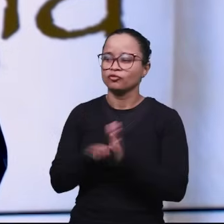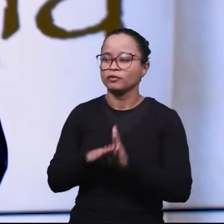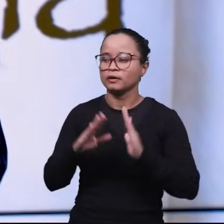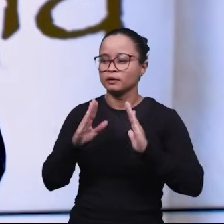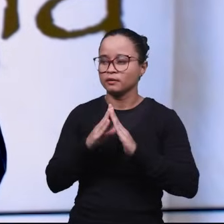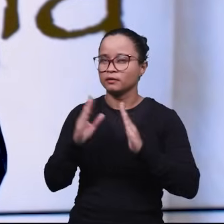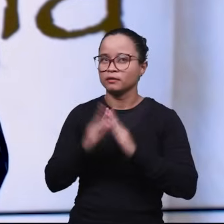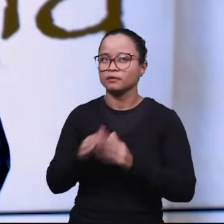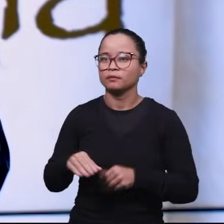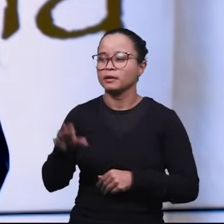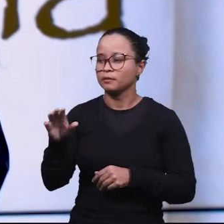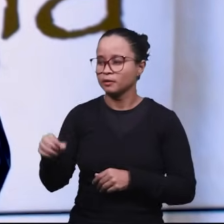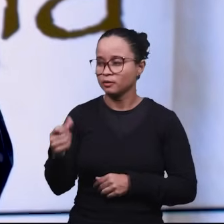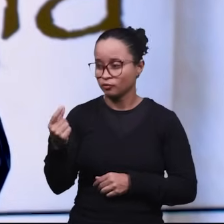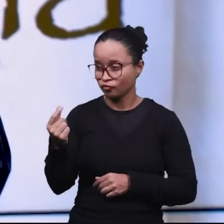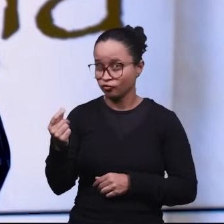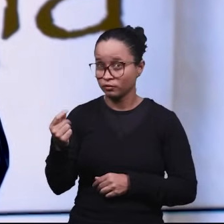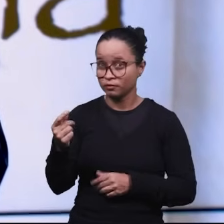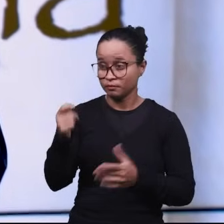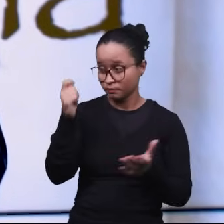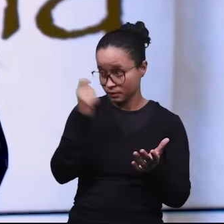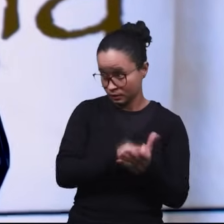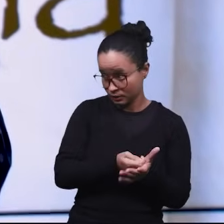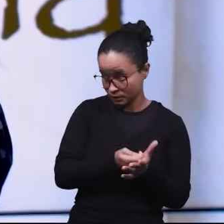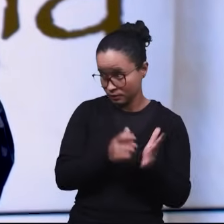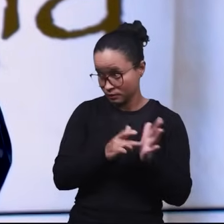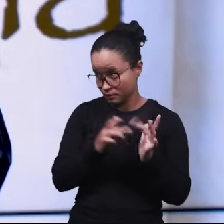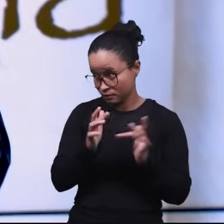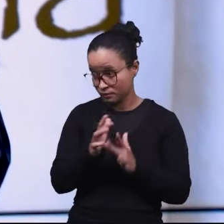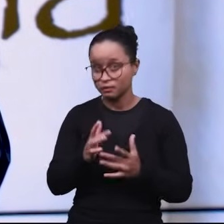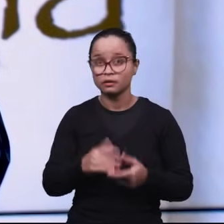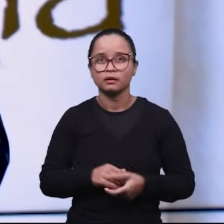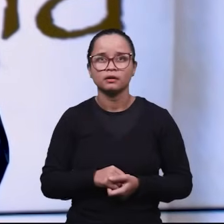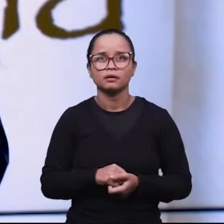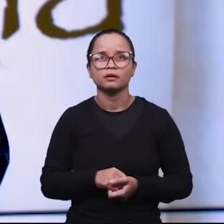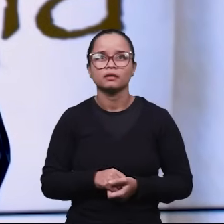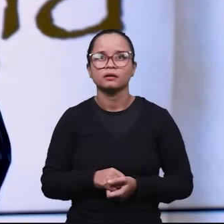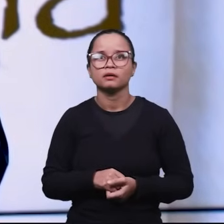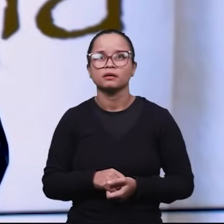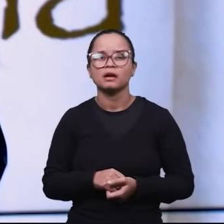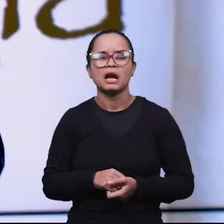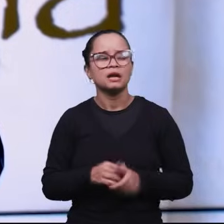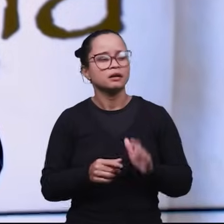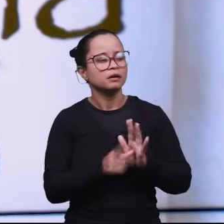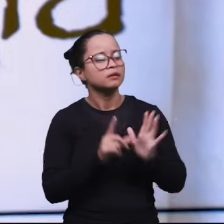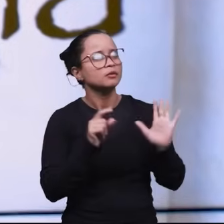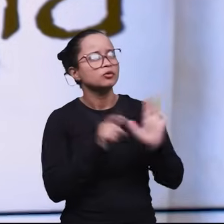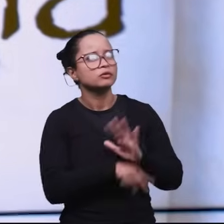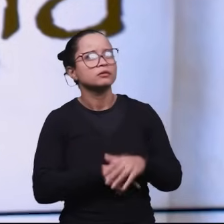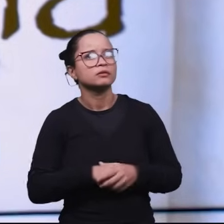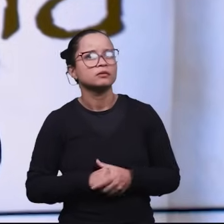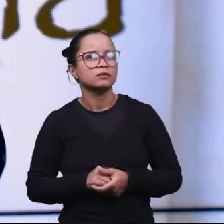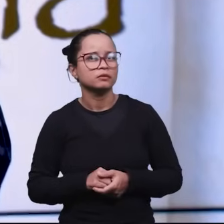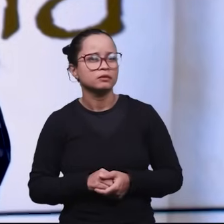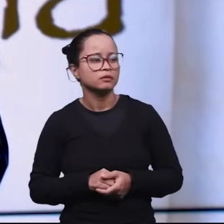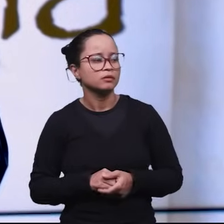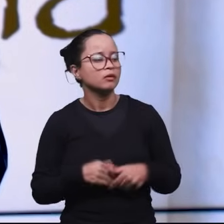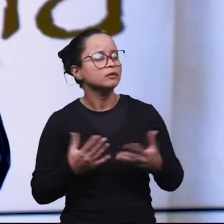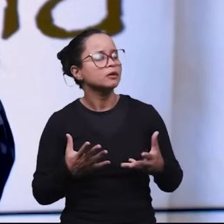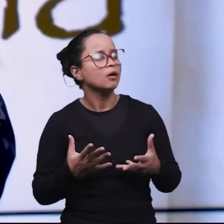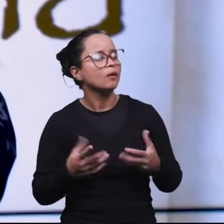para buscar o dinheiro e pagar por Jesus, ele se antecipou e perguntou: "Que te parece,